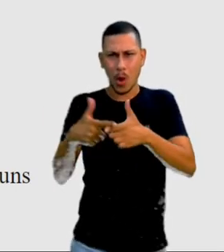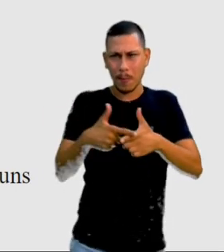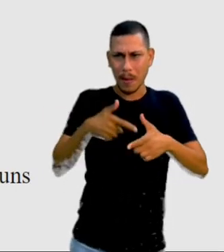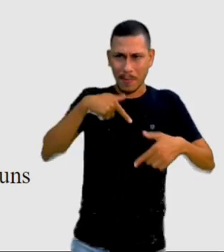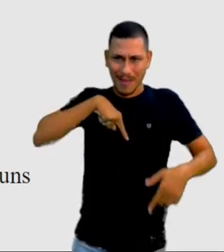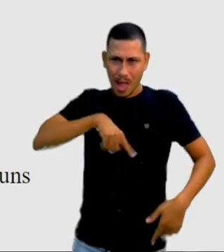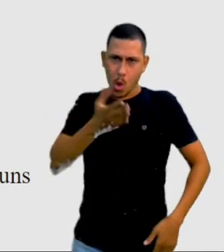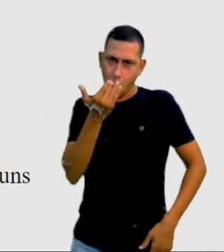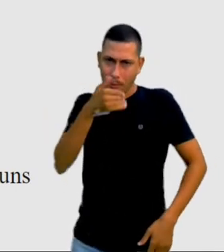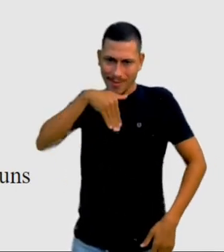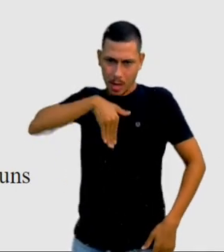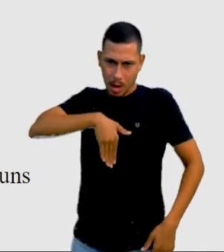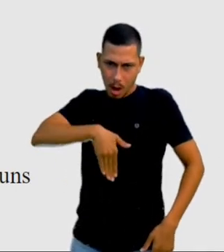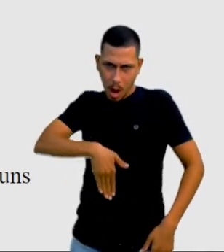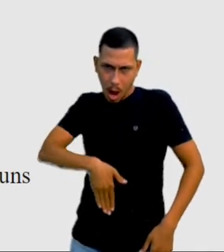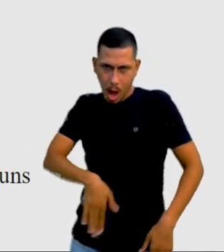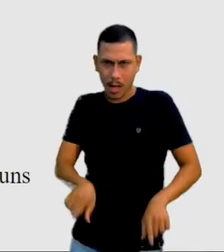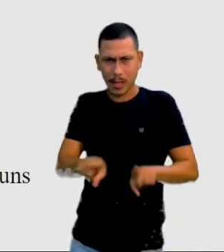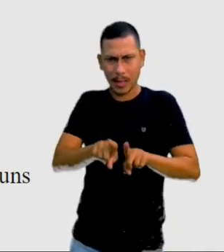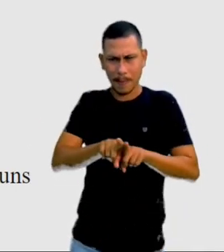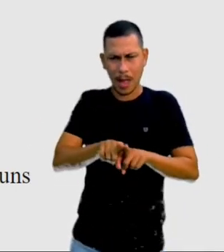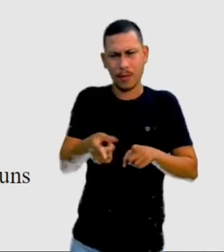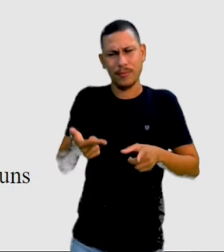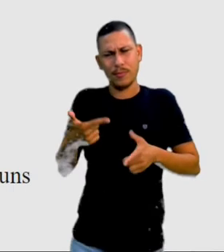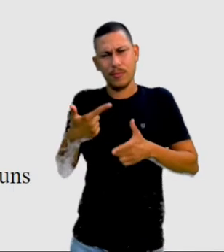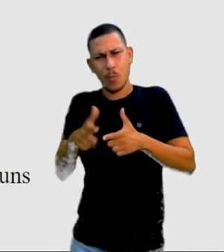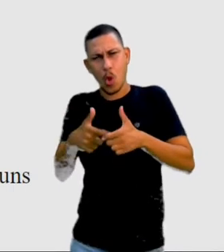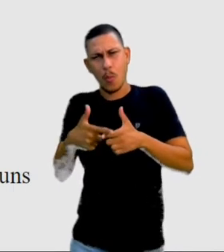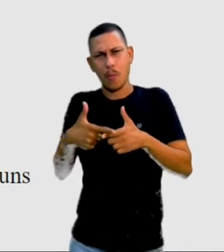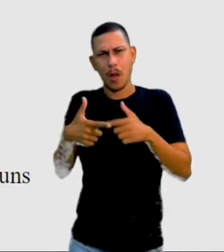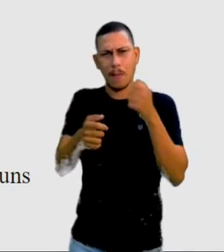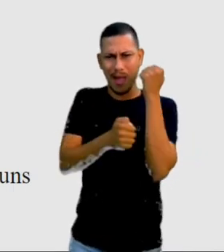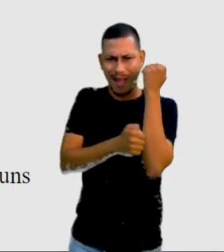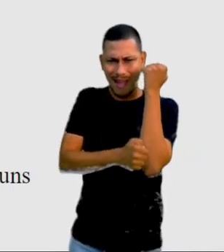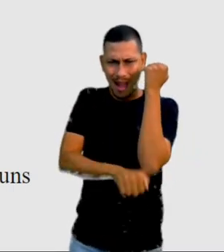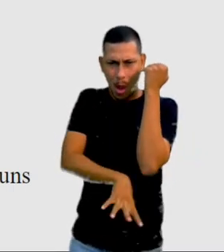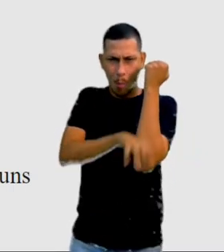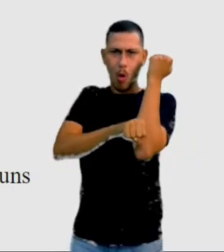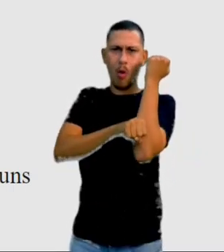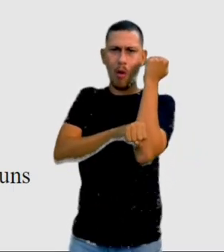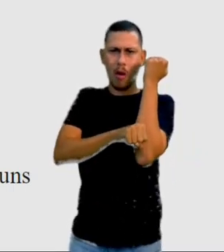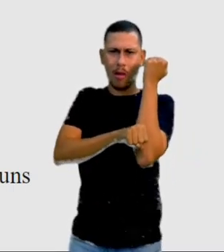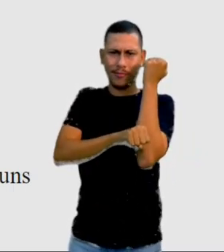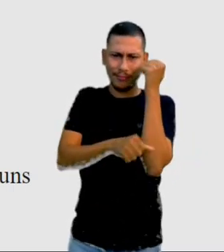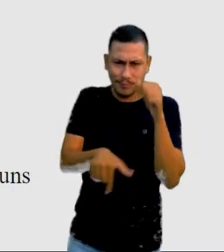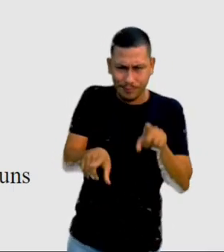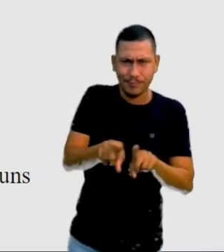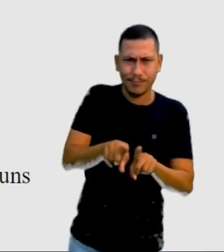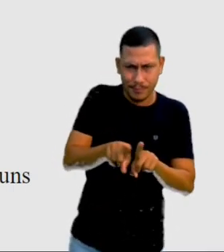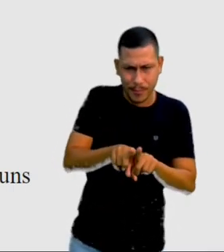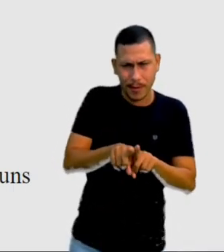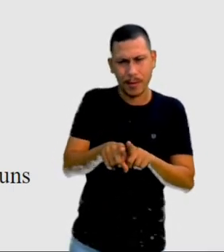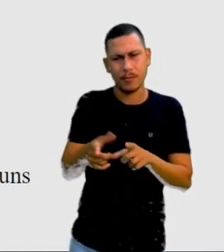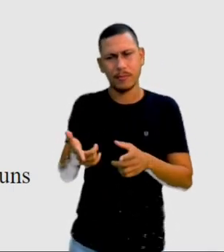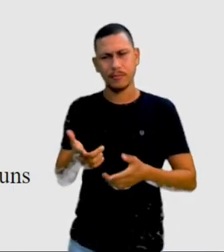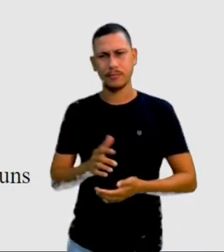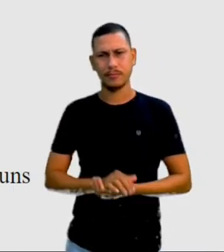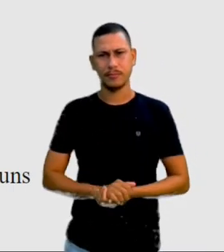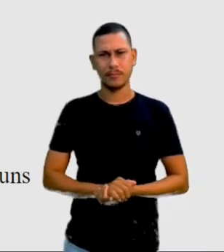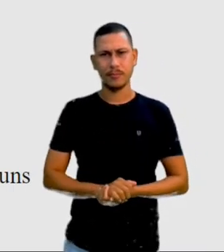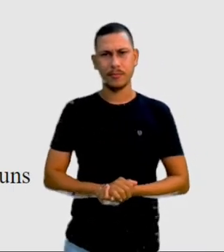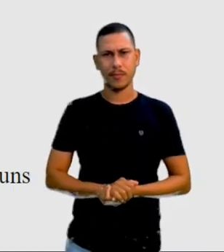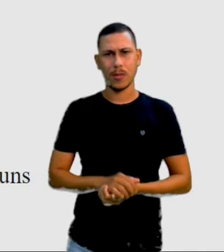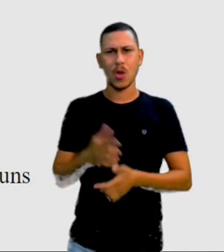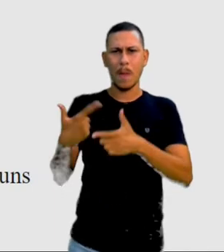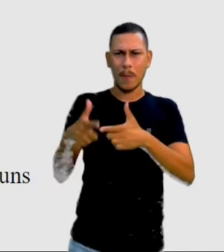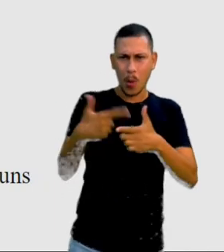digestivos, ou prisão de ventre, possivelmente uma dependência ali dos laxantes para conseguir evacuar,